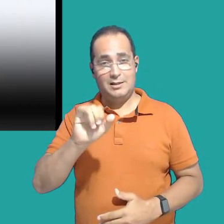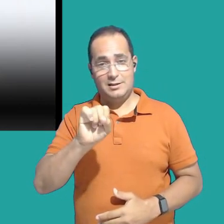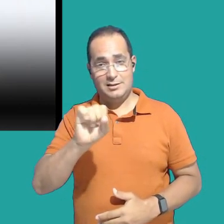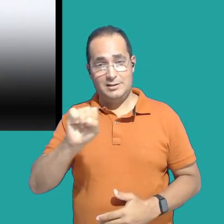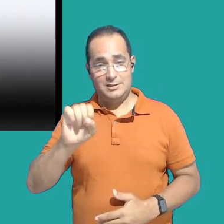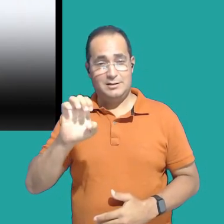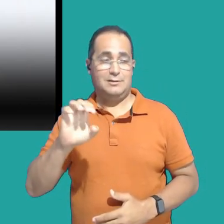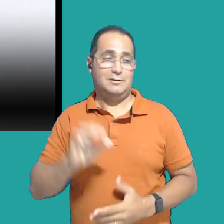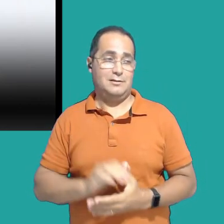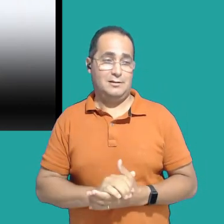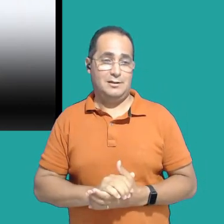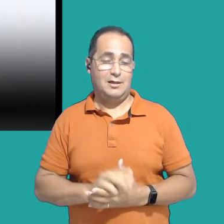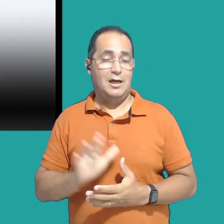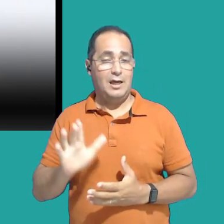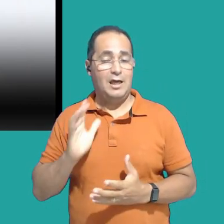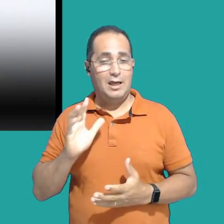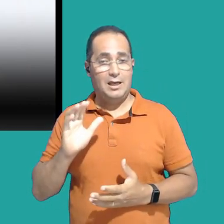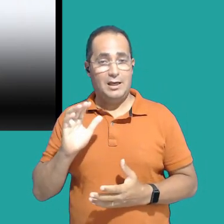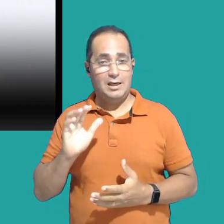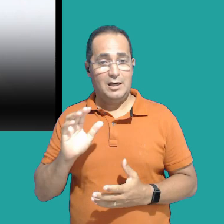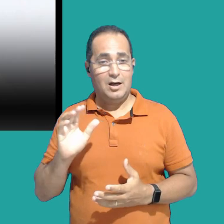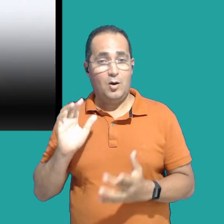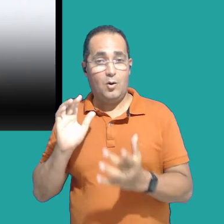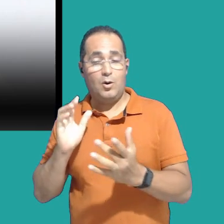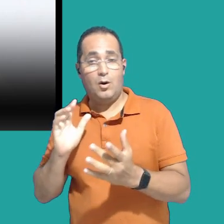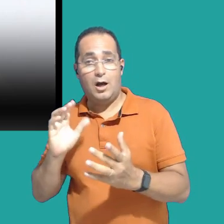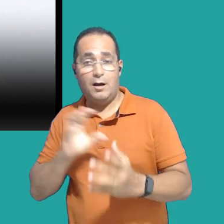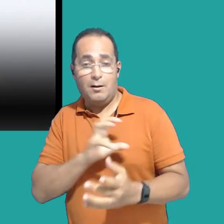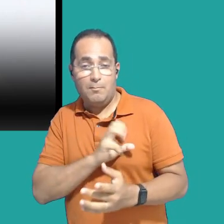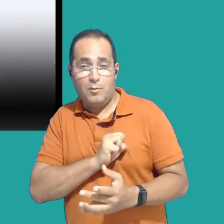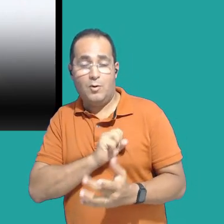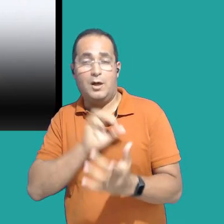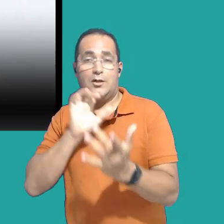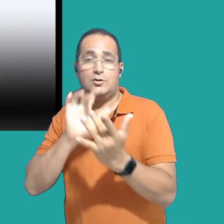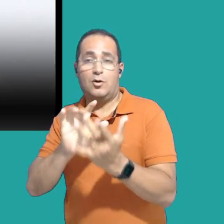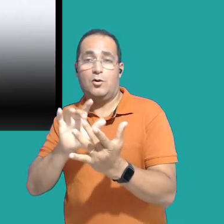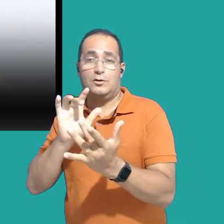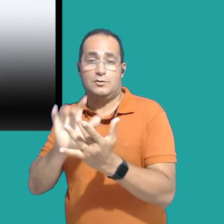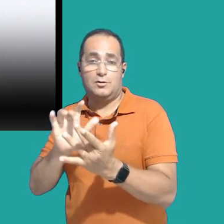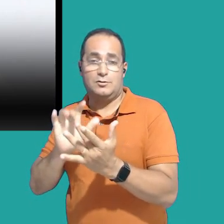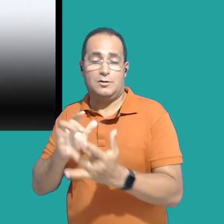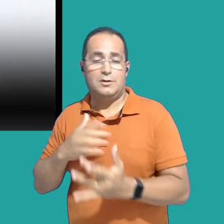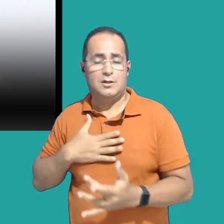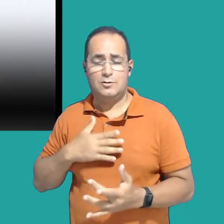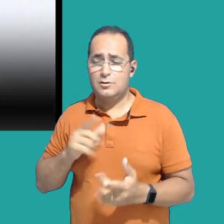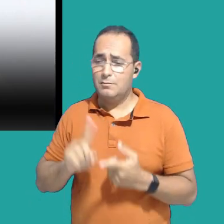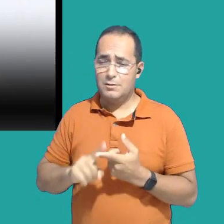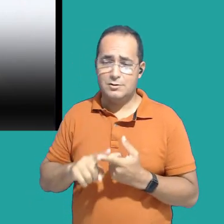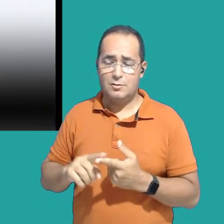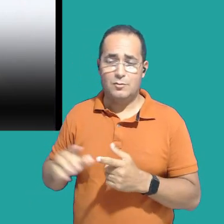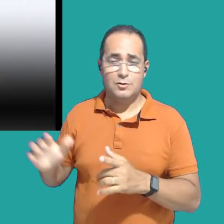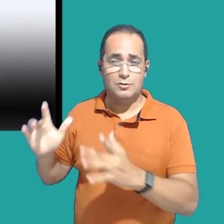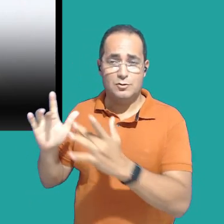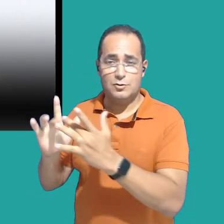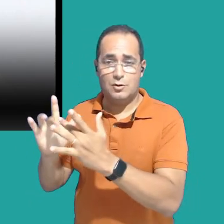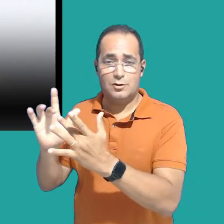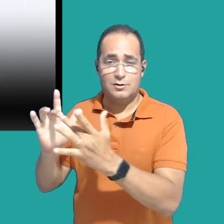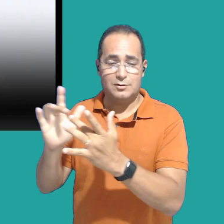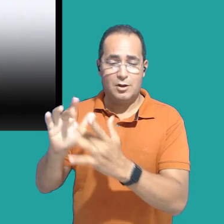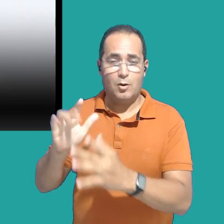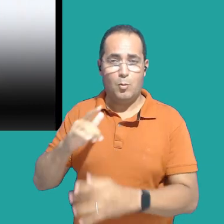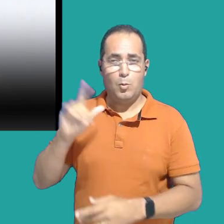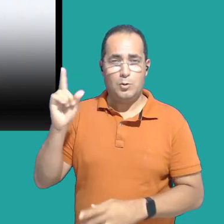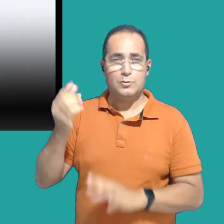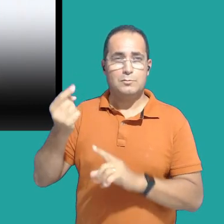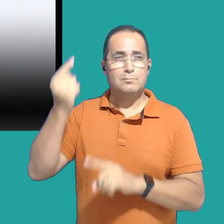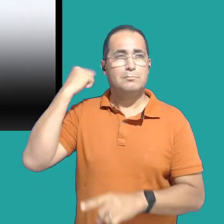é isso. Amor é contato, ou toca ou não toca. E para mim é isso também. Eu sou muito do toque.